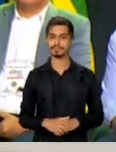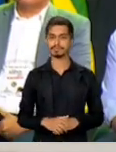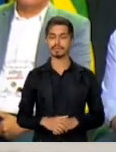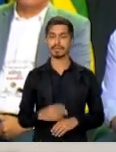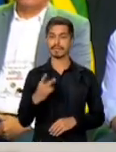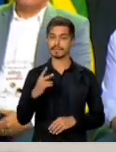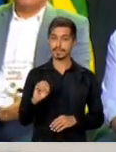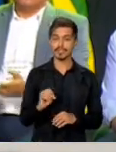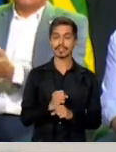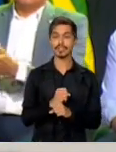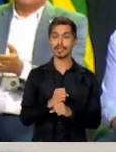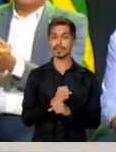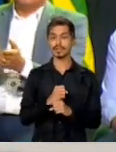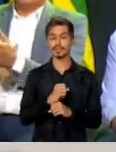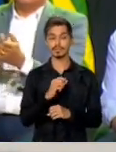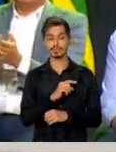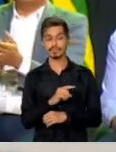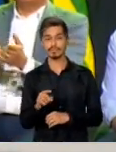Esses 20 anos,